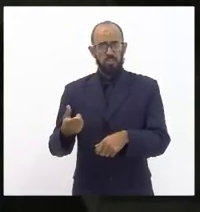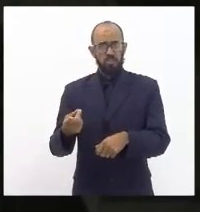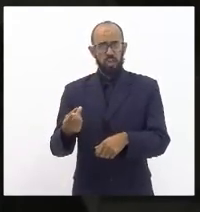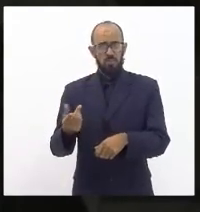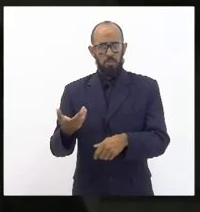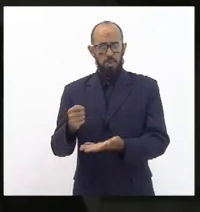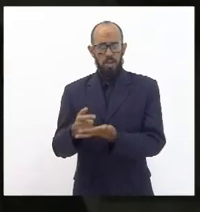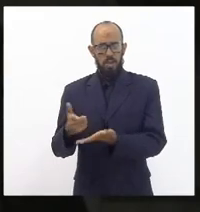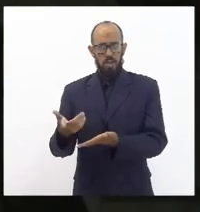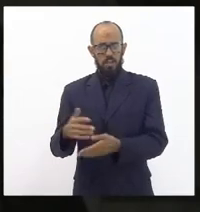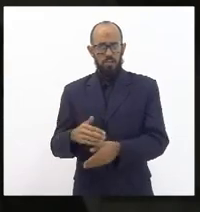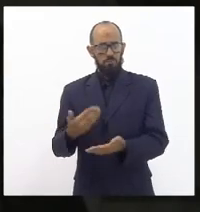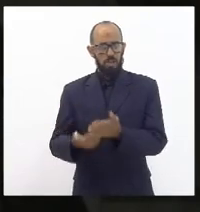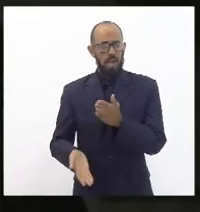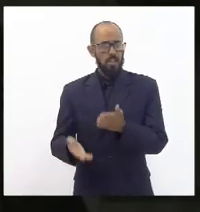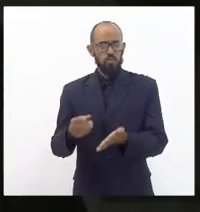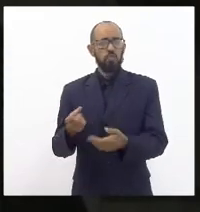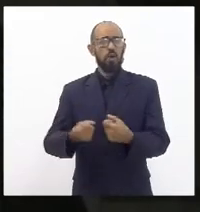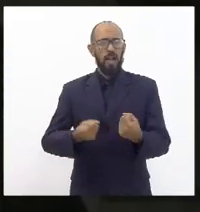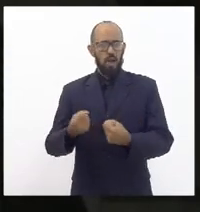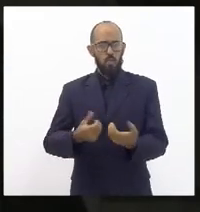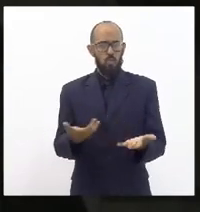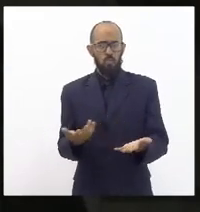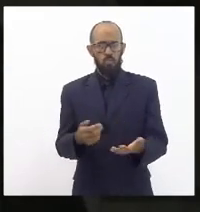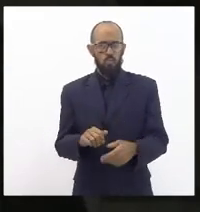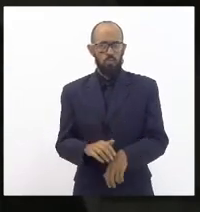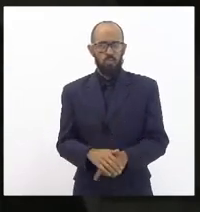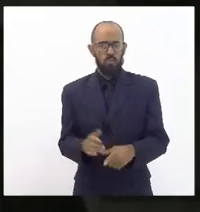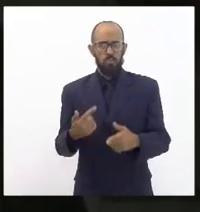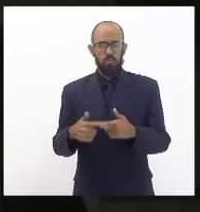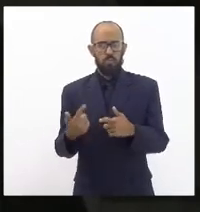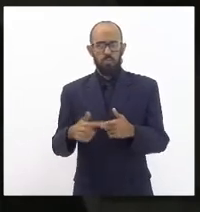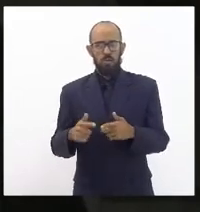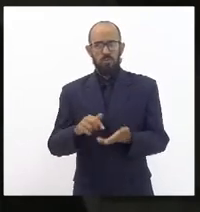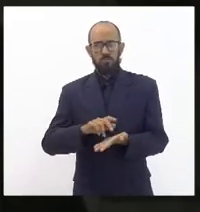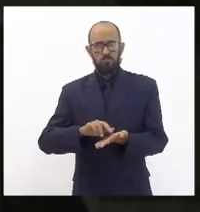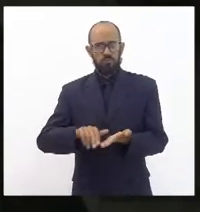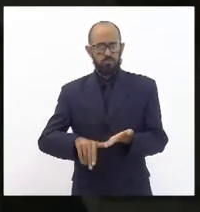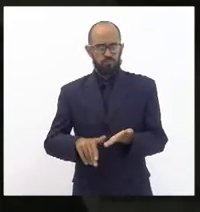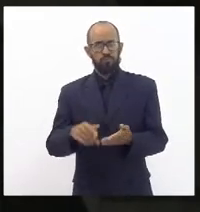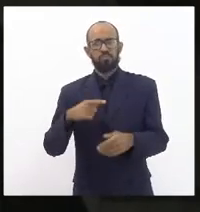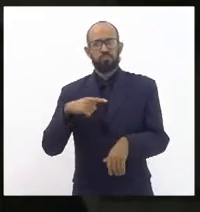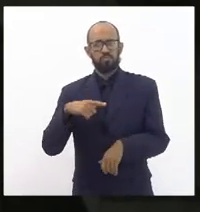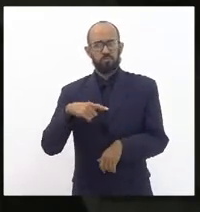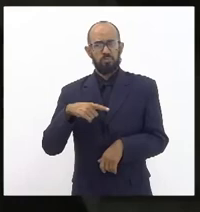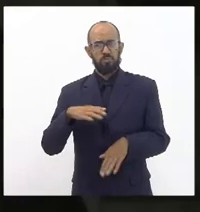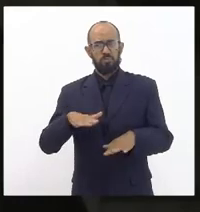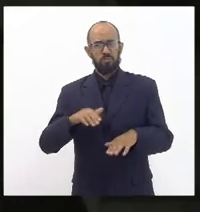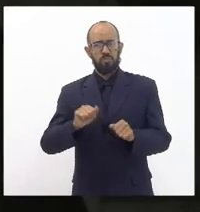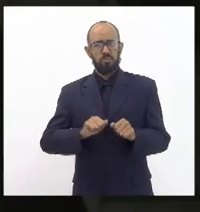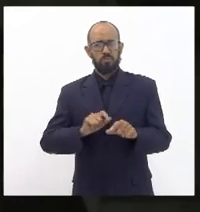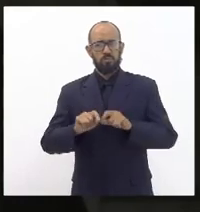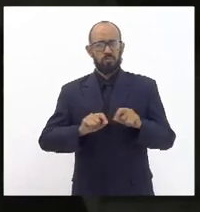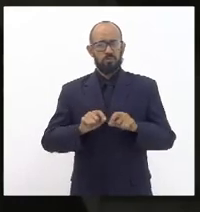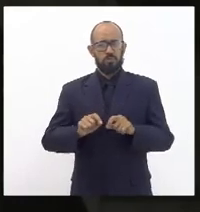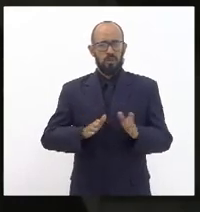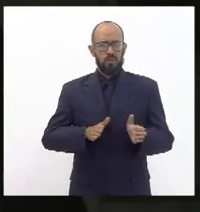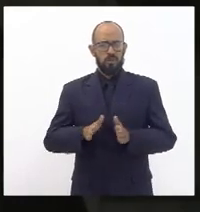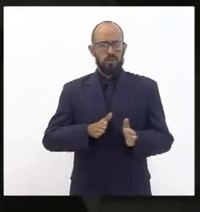por aí vai é uma questão em cima da outra mas a sensibilidade social